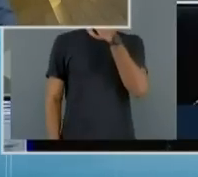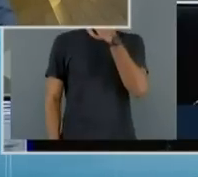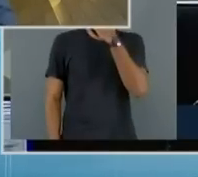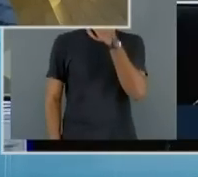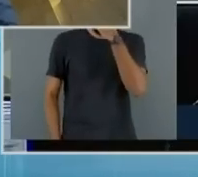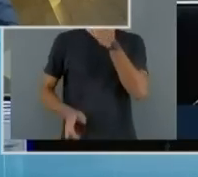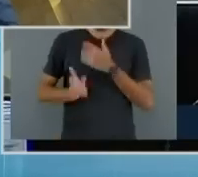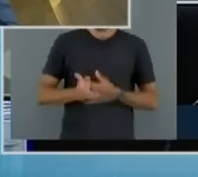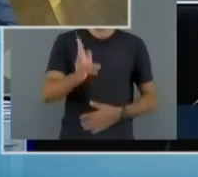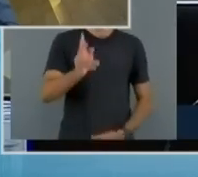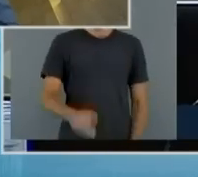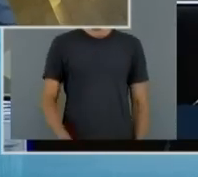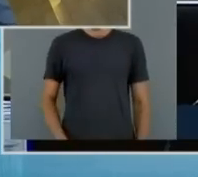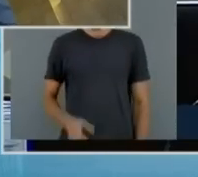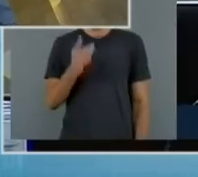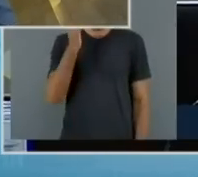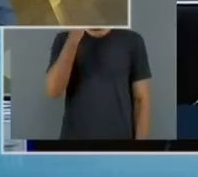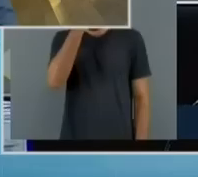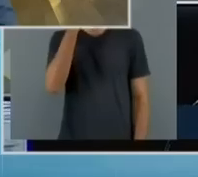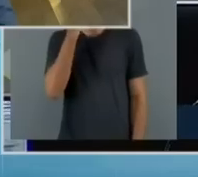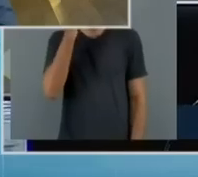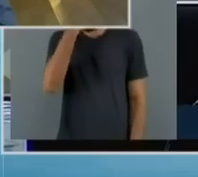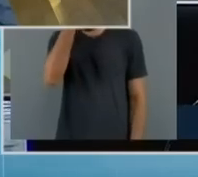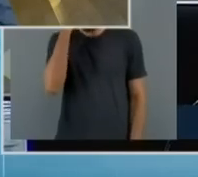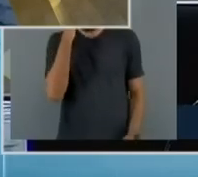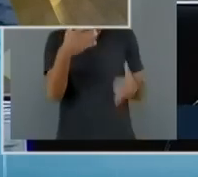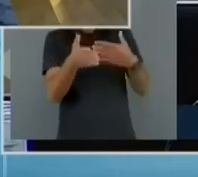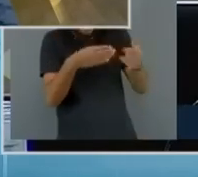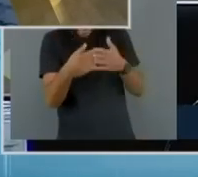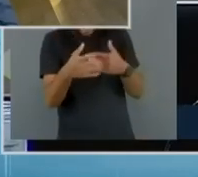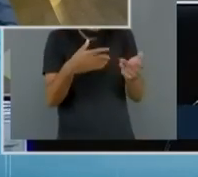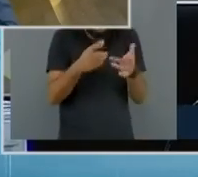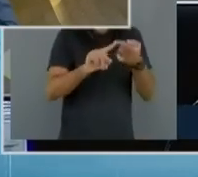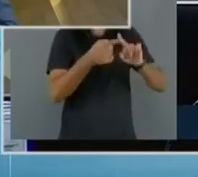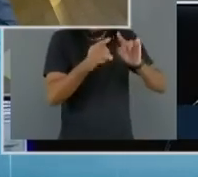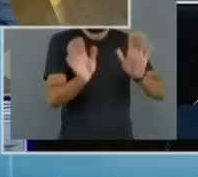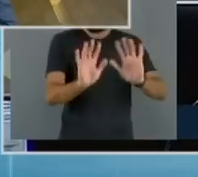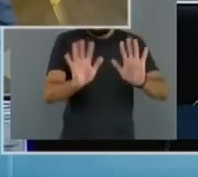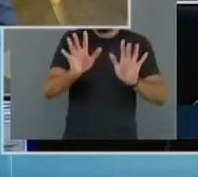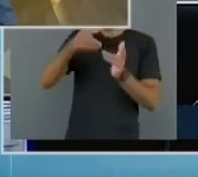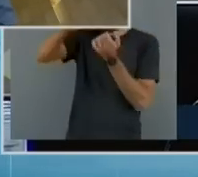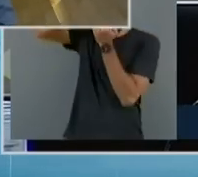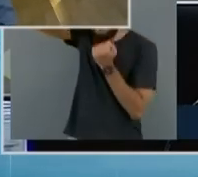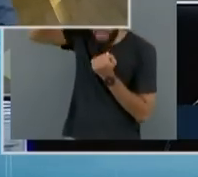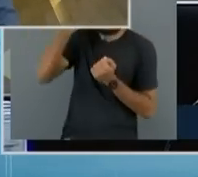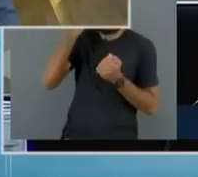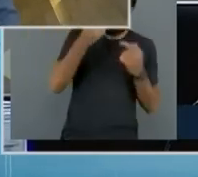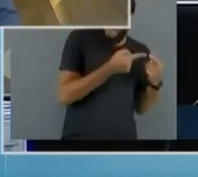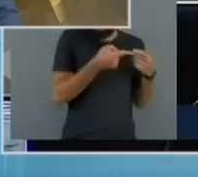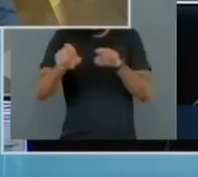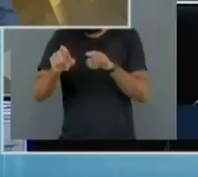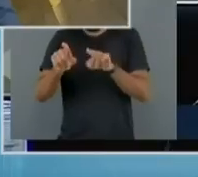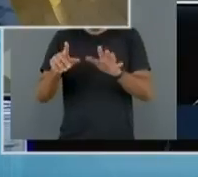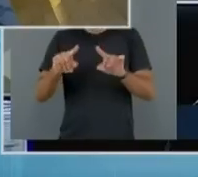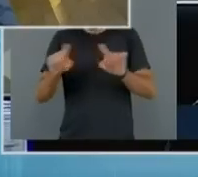ouvir o ex-chefe na gestão de Jair Bolsonaro, o general Augusto Heleno. É isso que já está